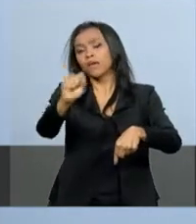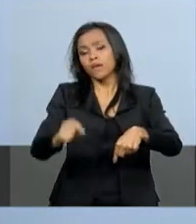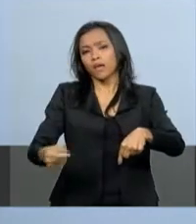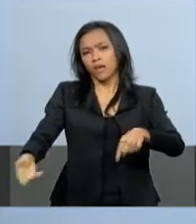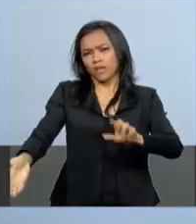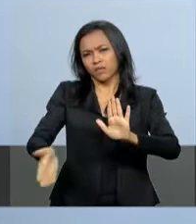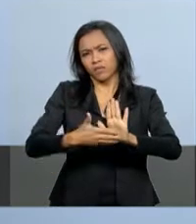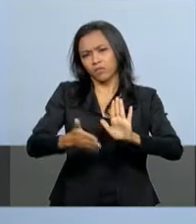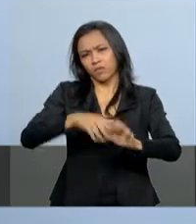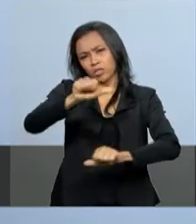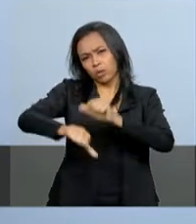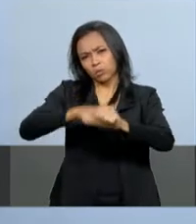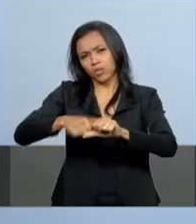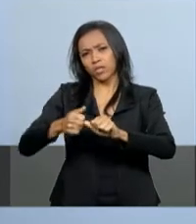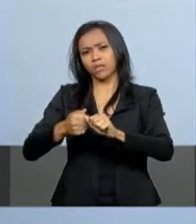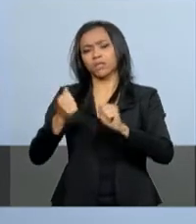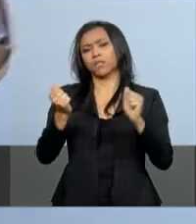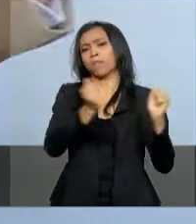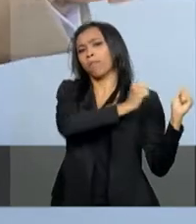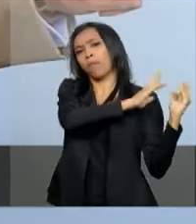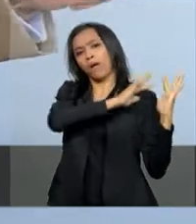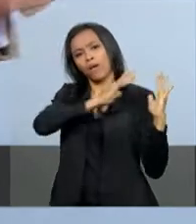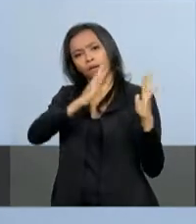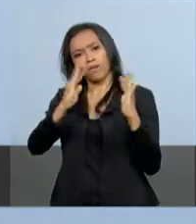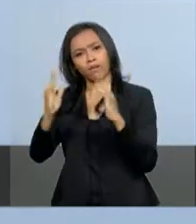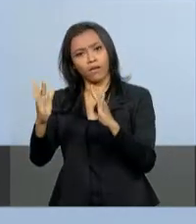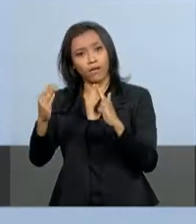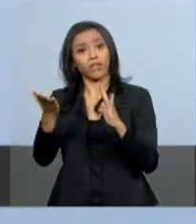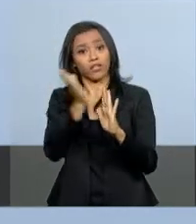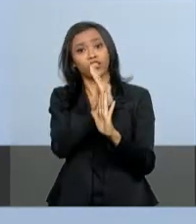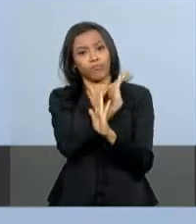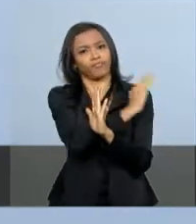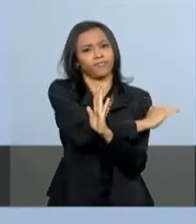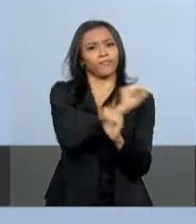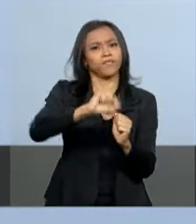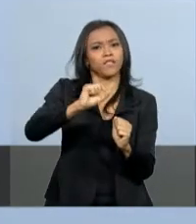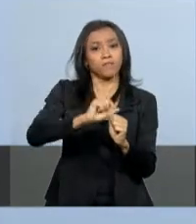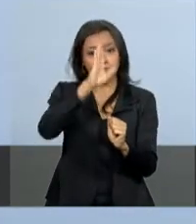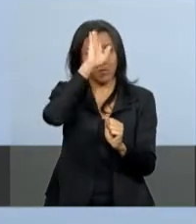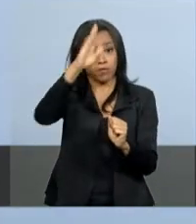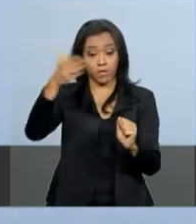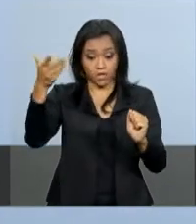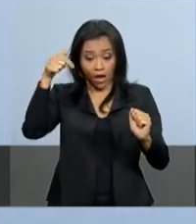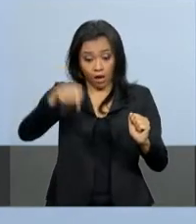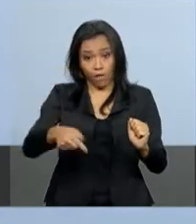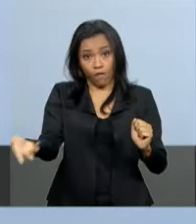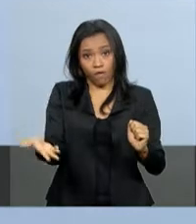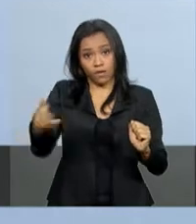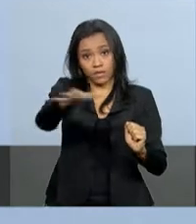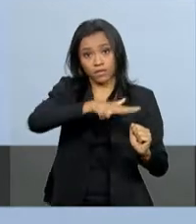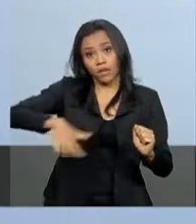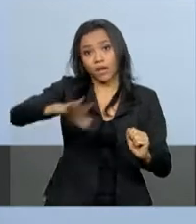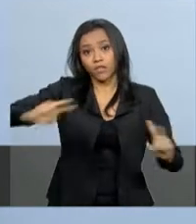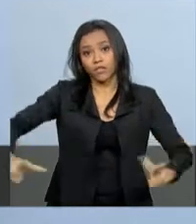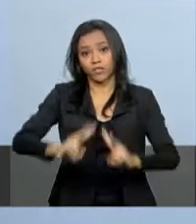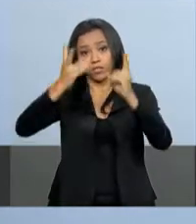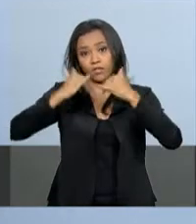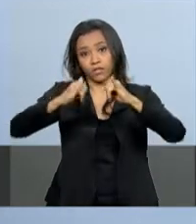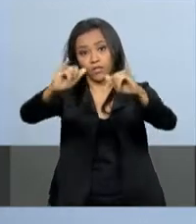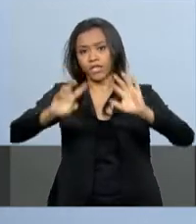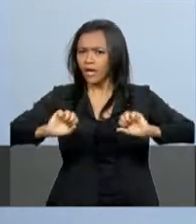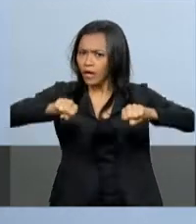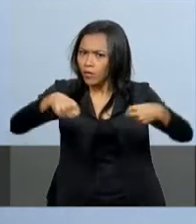todas que nós fizemos especialmente esta agora do setor elétrico esta que recuperou a economia gerando